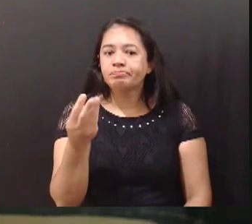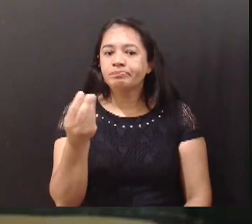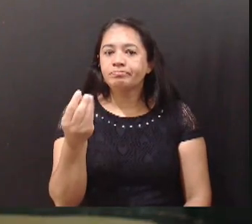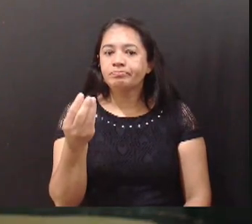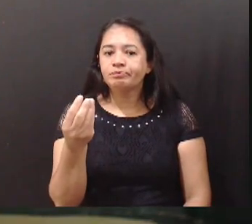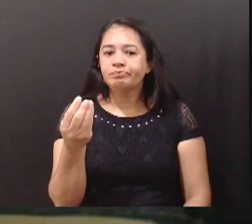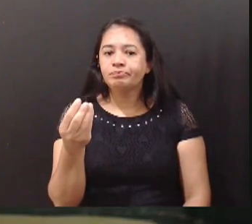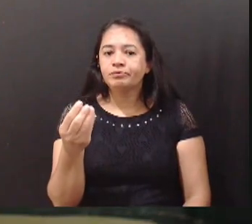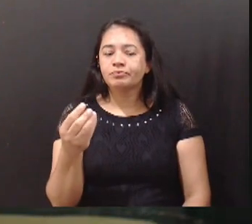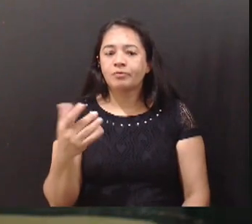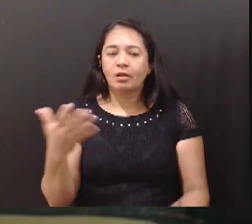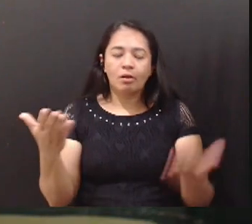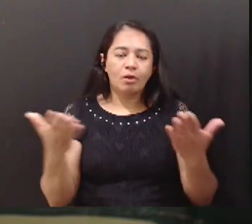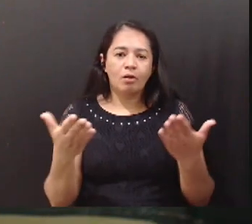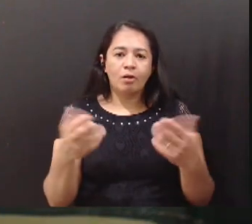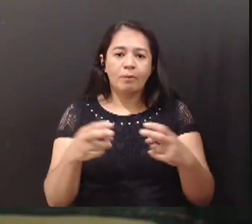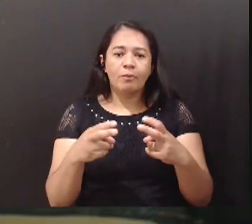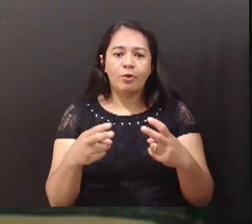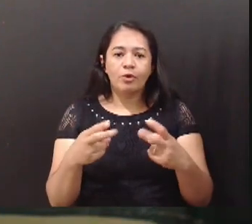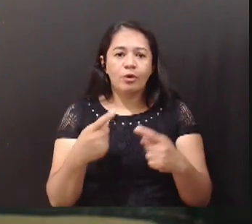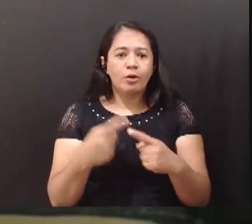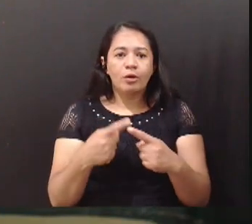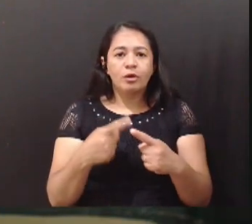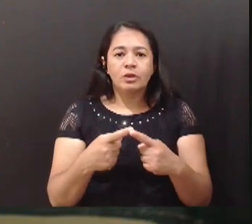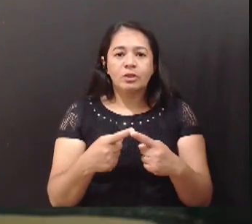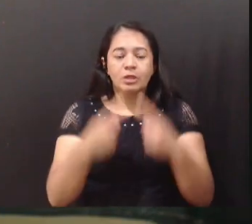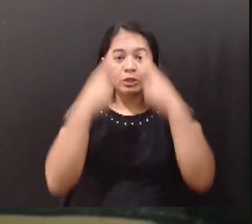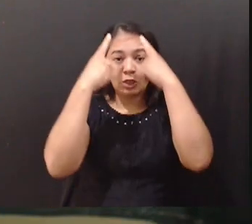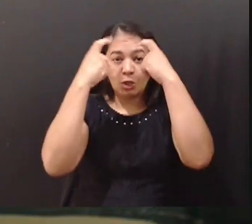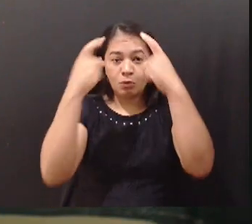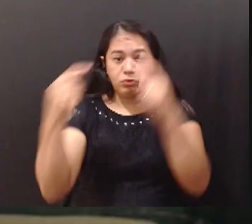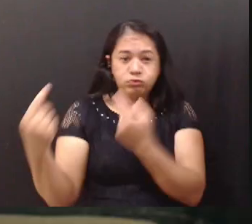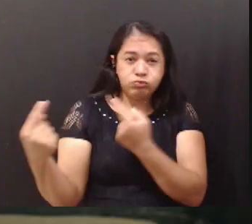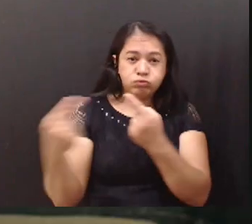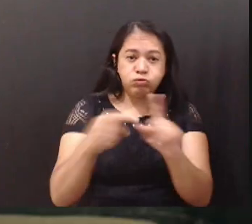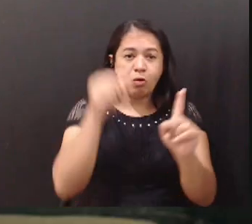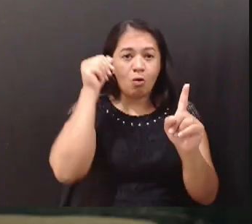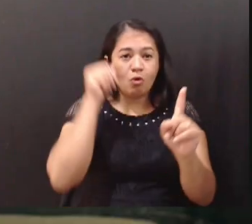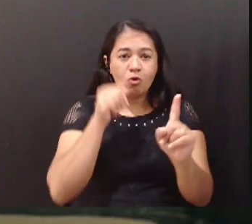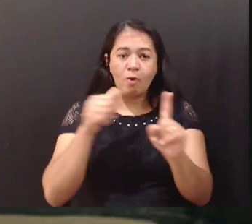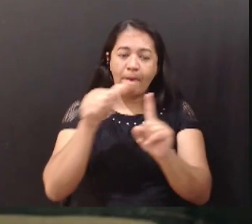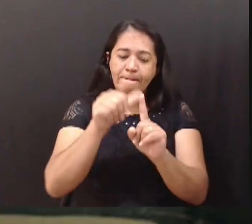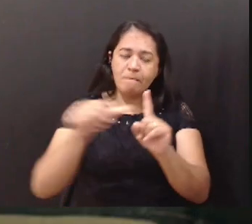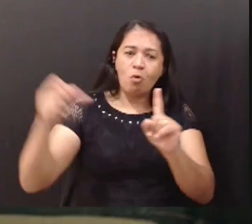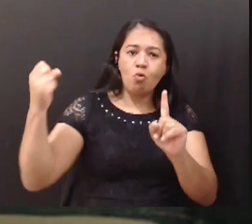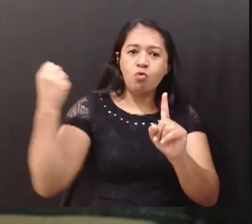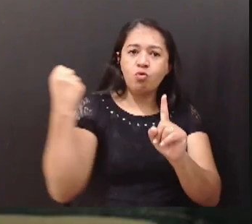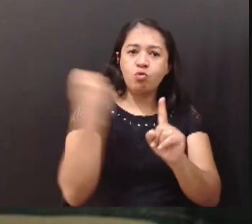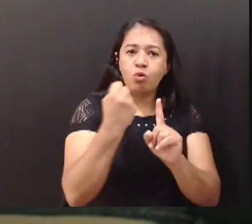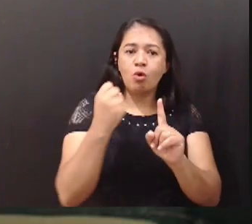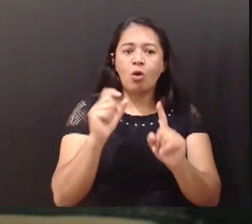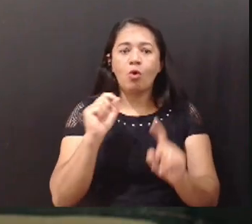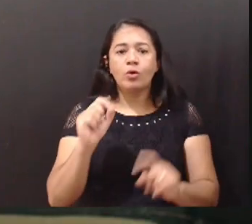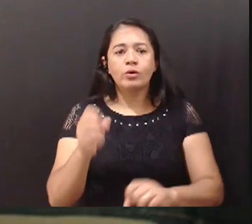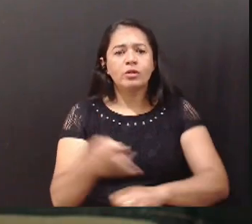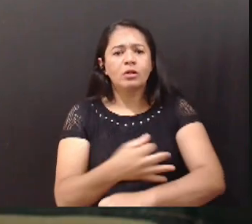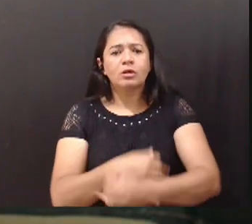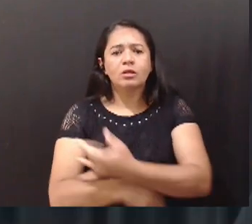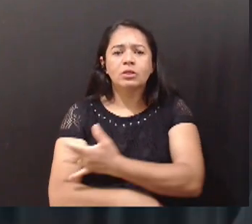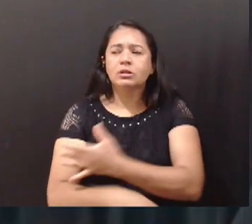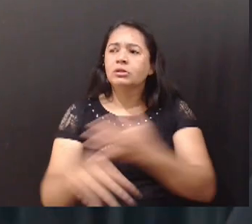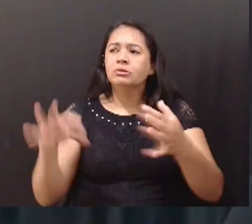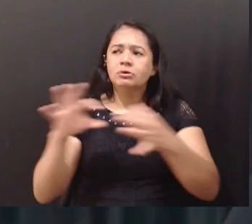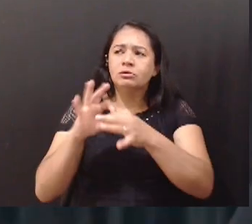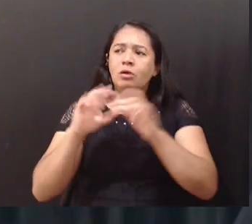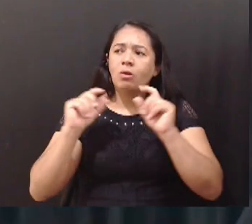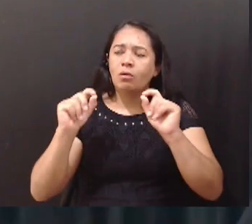ultimamente com essa elevação de violência contra a mulher, de feminicídio. O que as emoções têm a ver com isso?